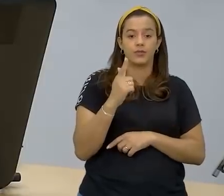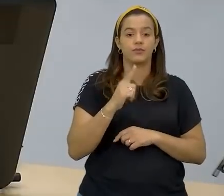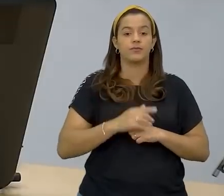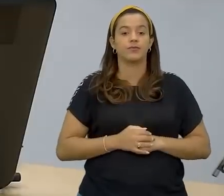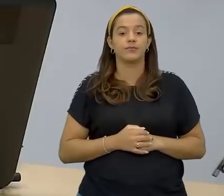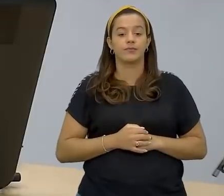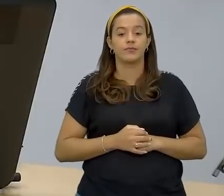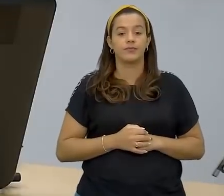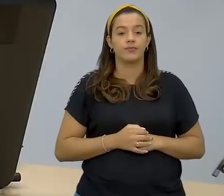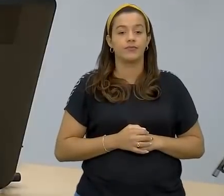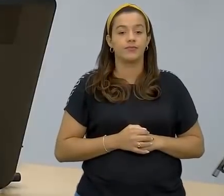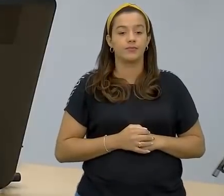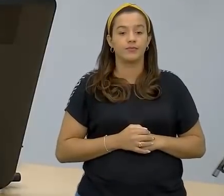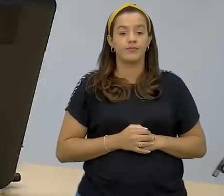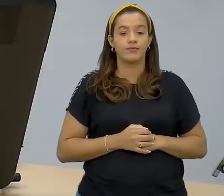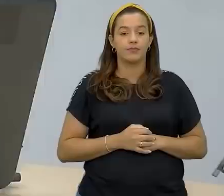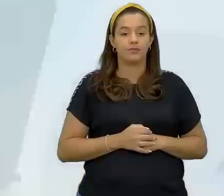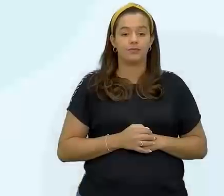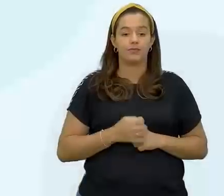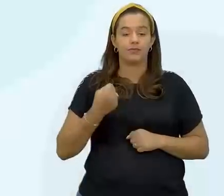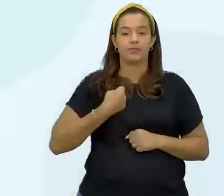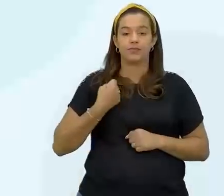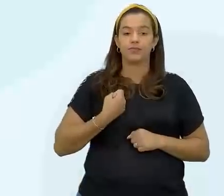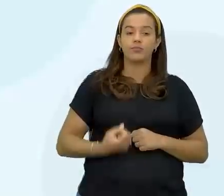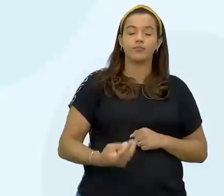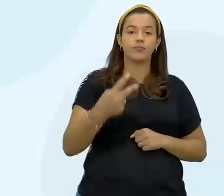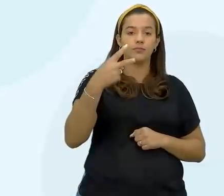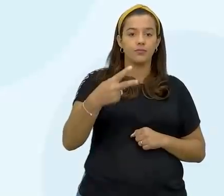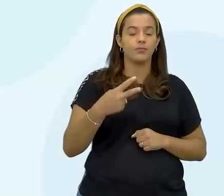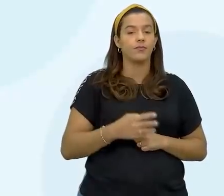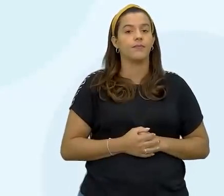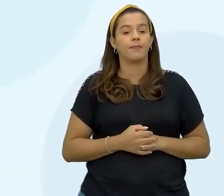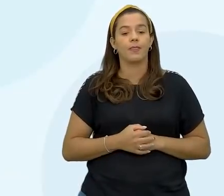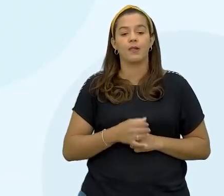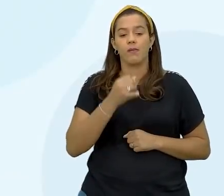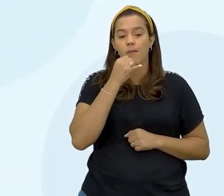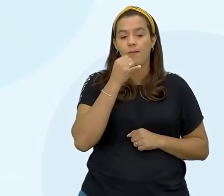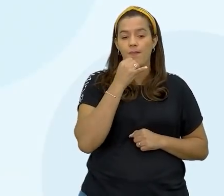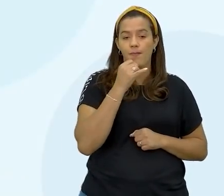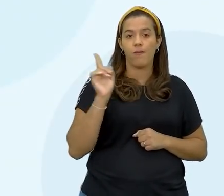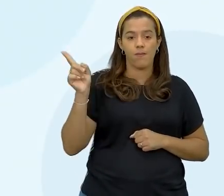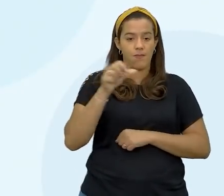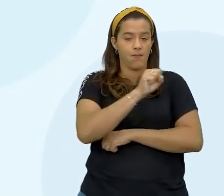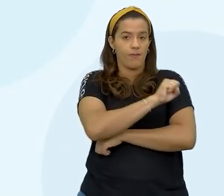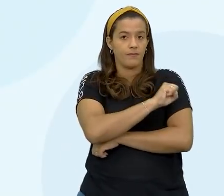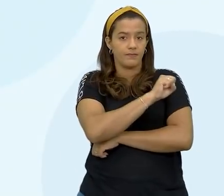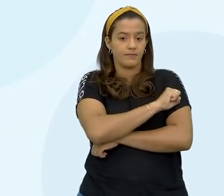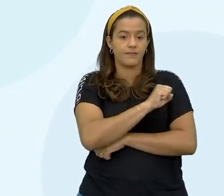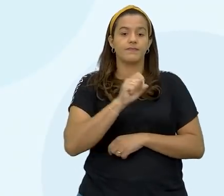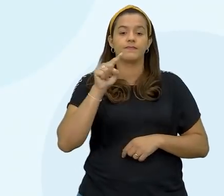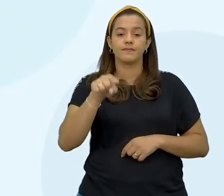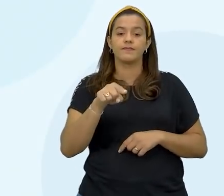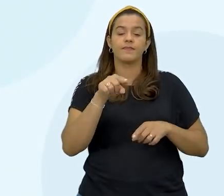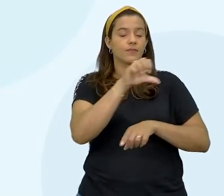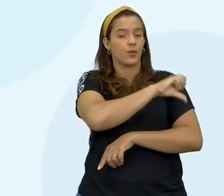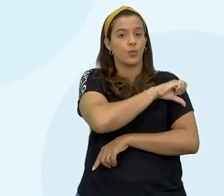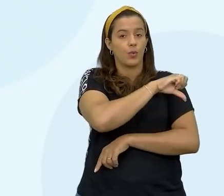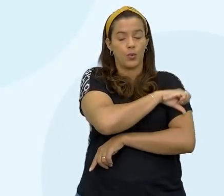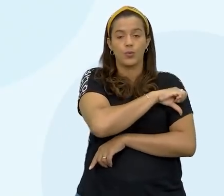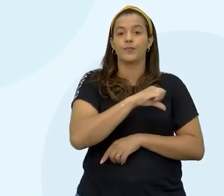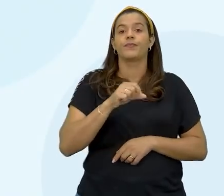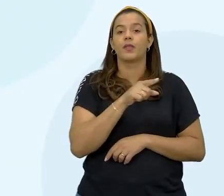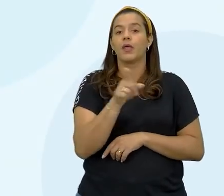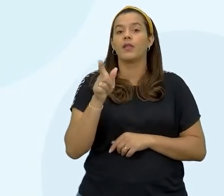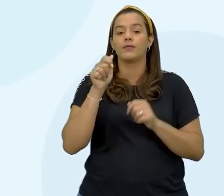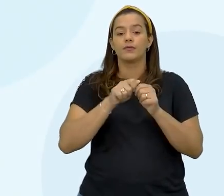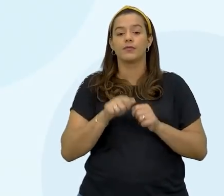aqui, deixa eu passar aqui para vocês, no passo 2, por exemplo, o professor, então, lá do 9º ano de geografia, ele fez